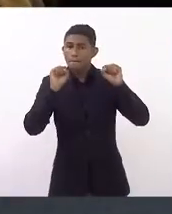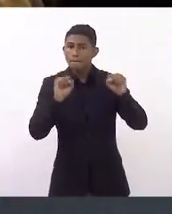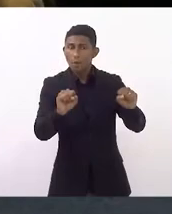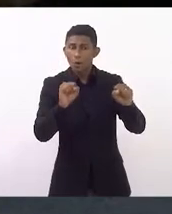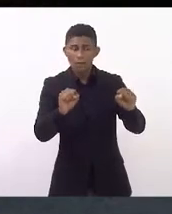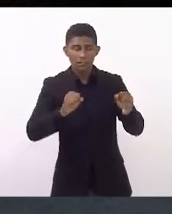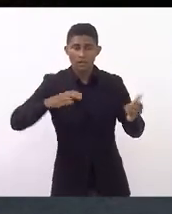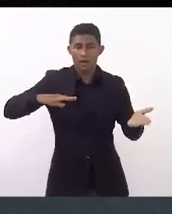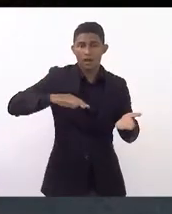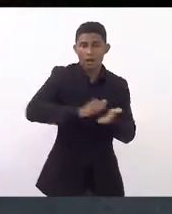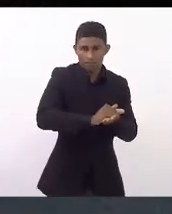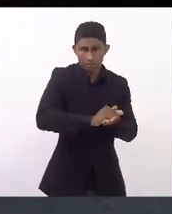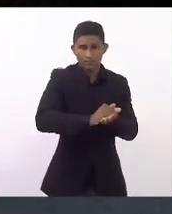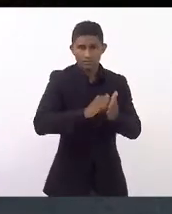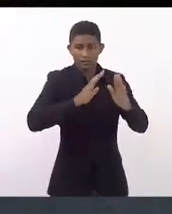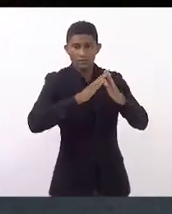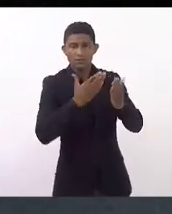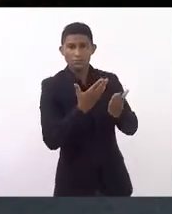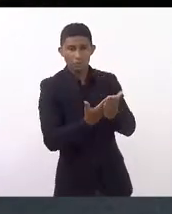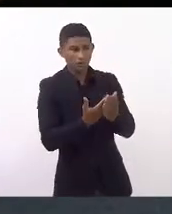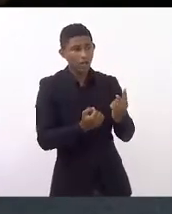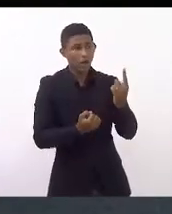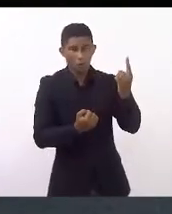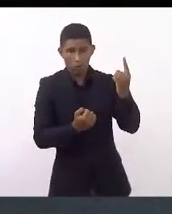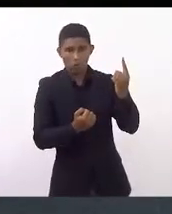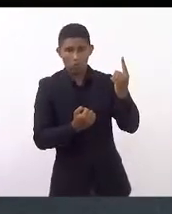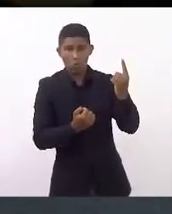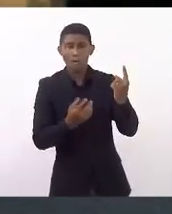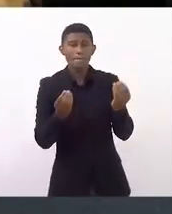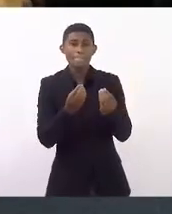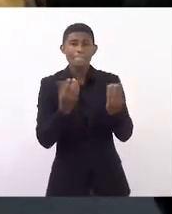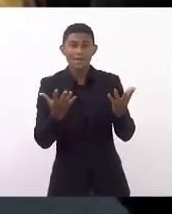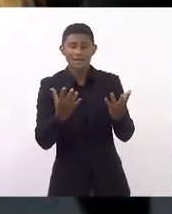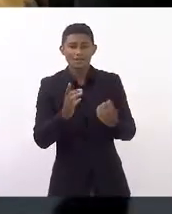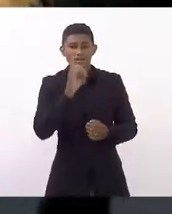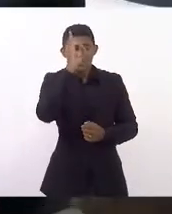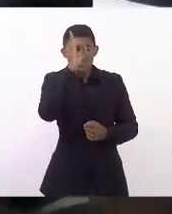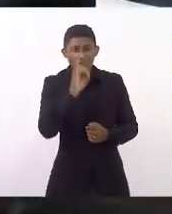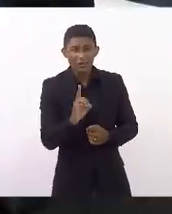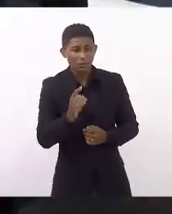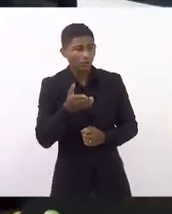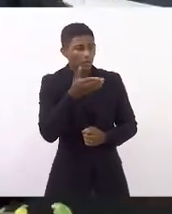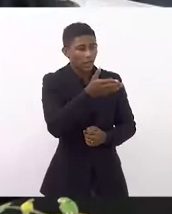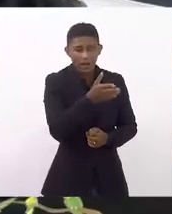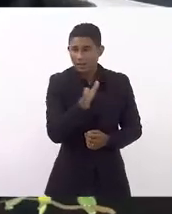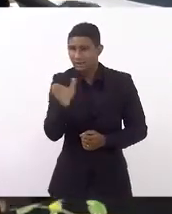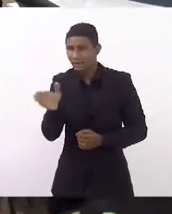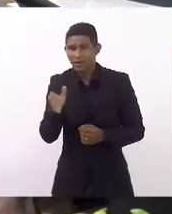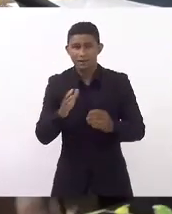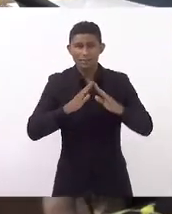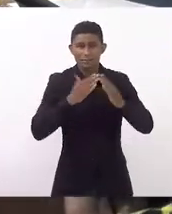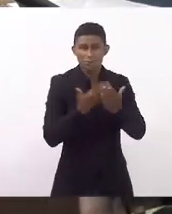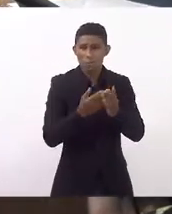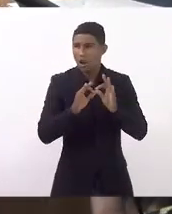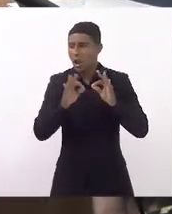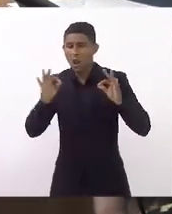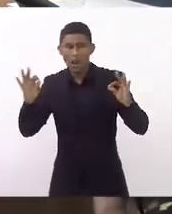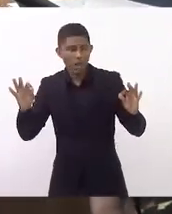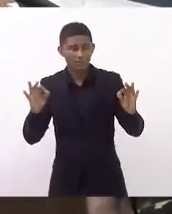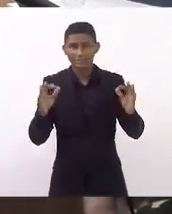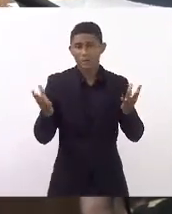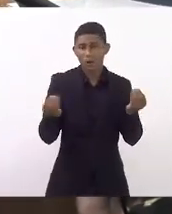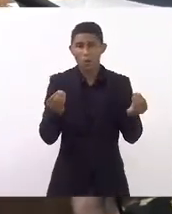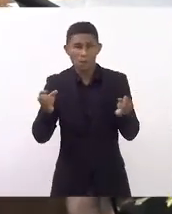mesma escola, para um diretor não ficar com o pé numa outra escola, em outro município, algo que Vossa Excelência nunca permitiria na